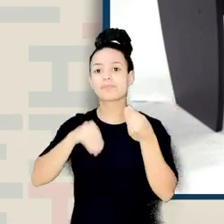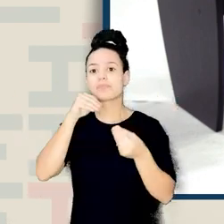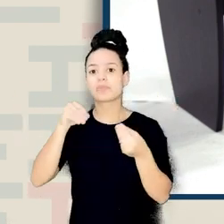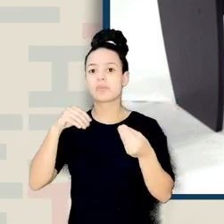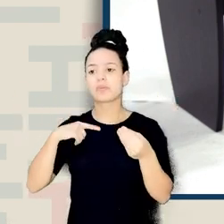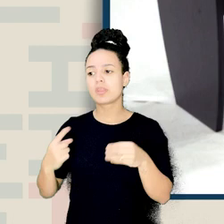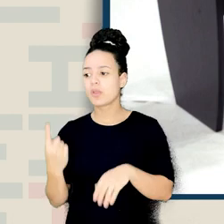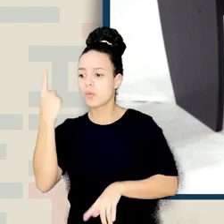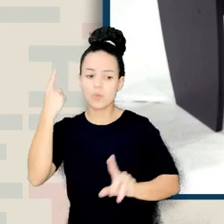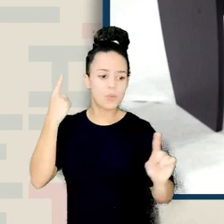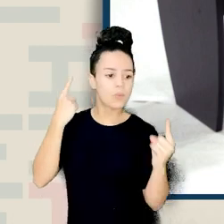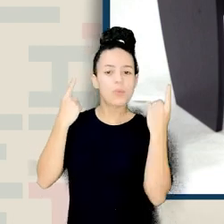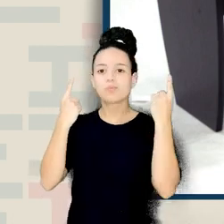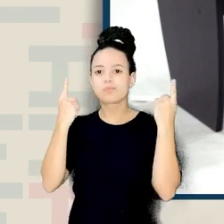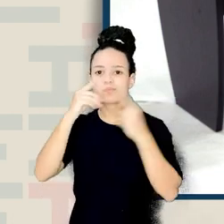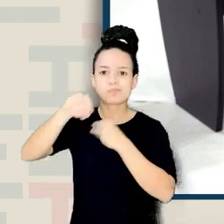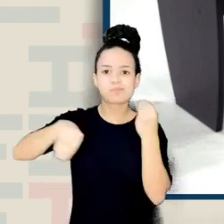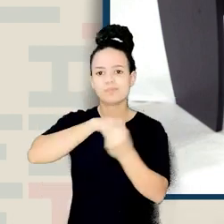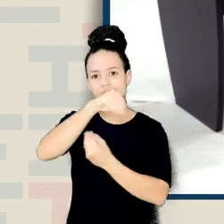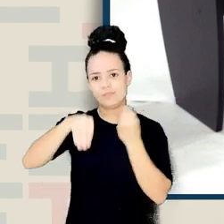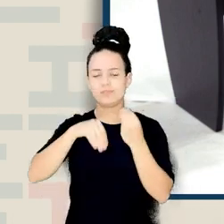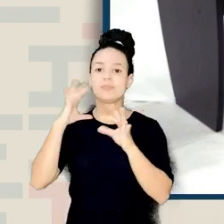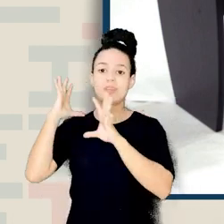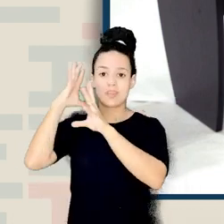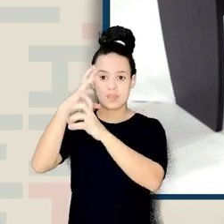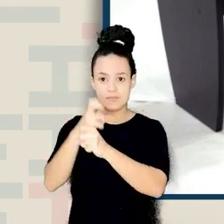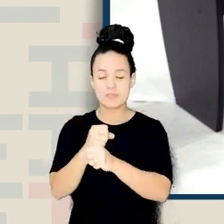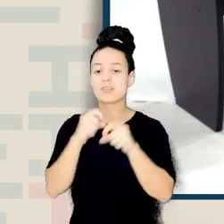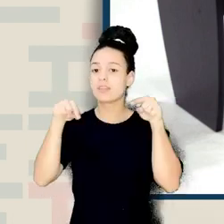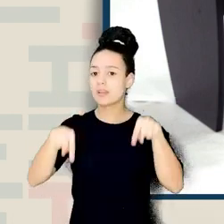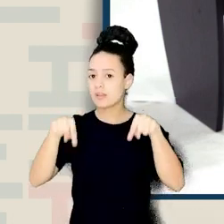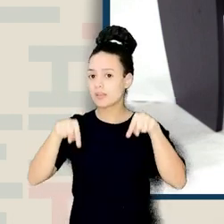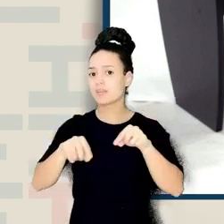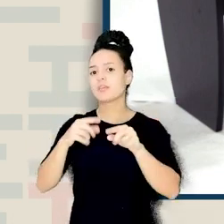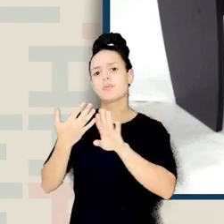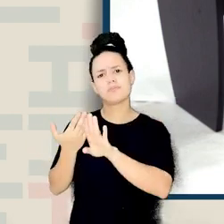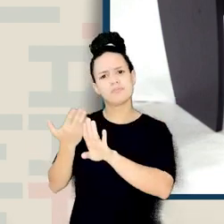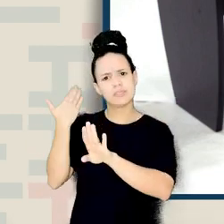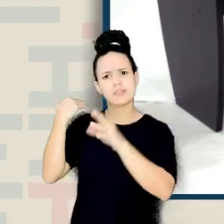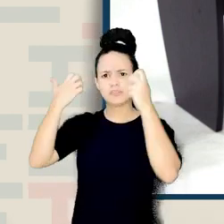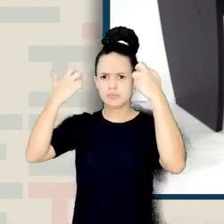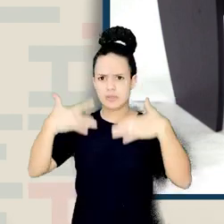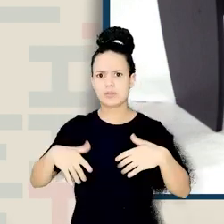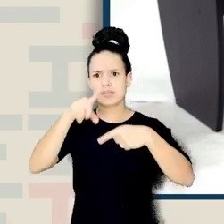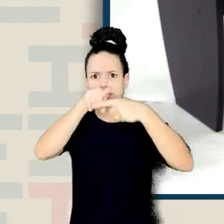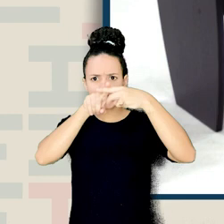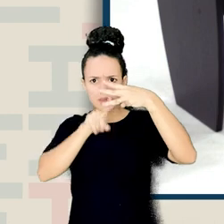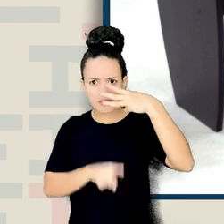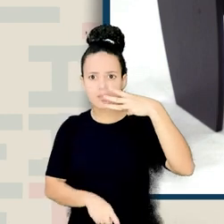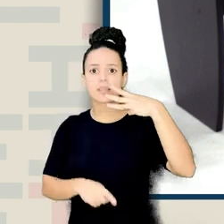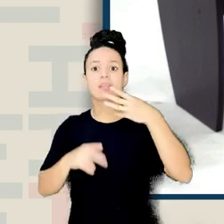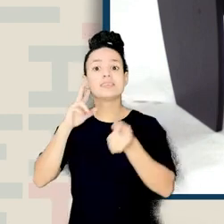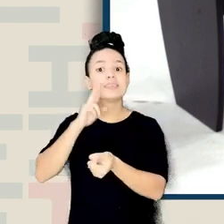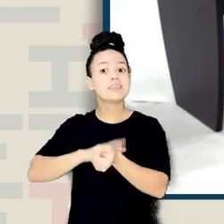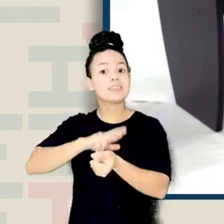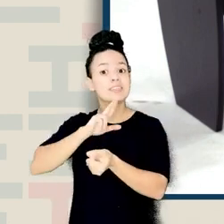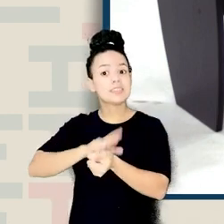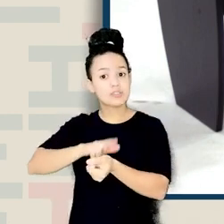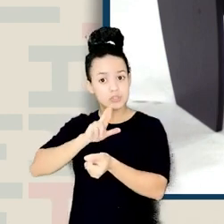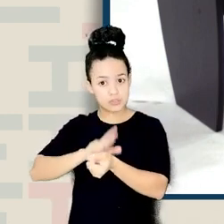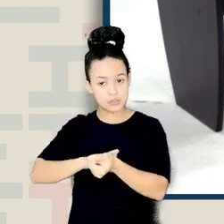outro. Revisando, aqui, nós estamos falando desde o começo que nós temos 3 perspectivas rítmicas